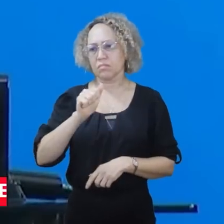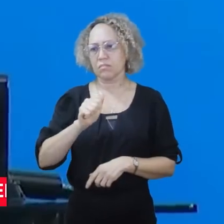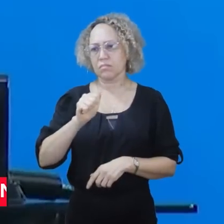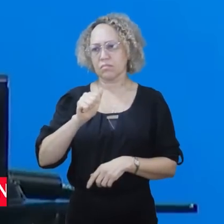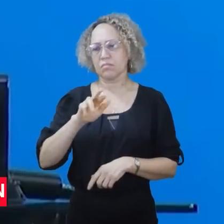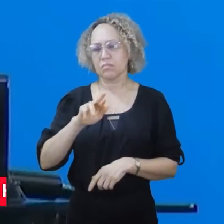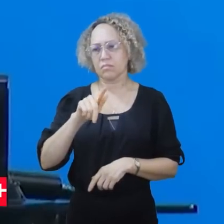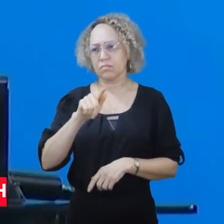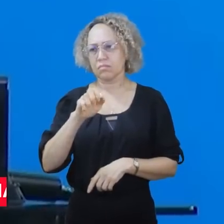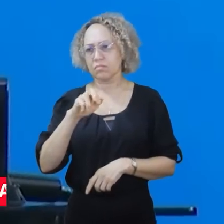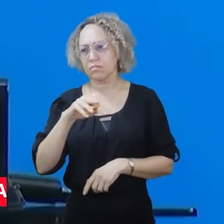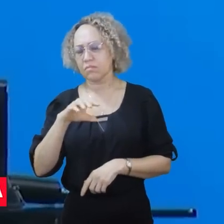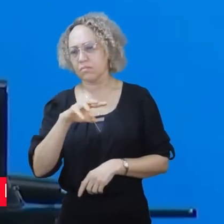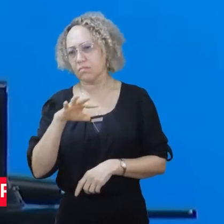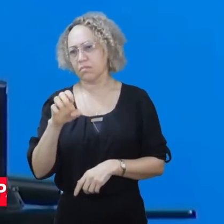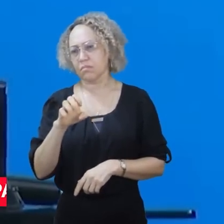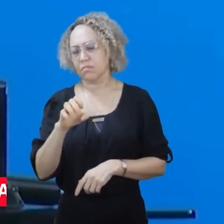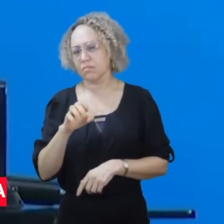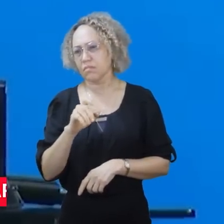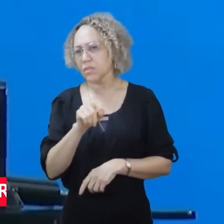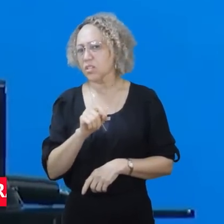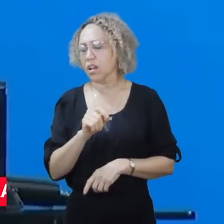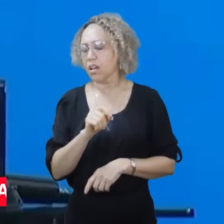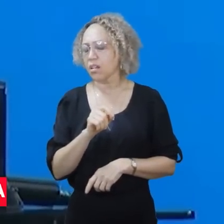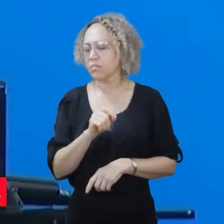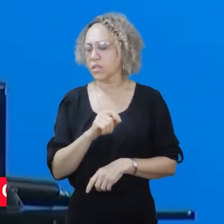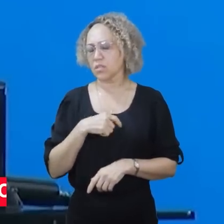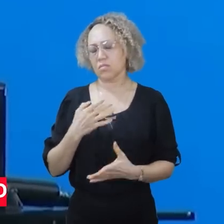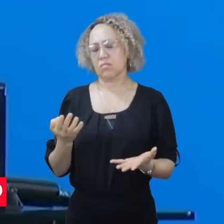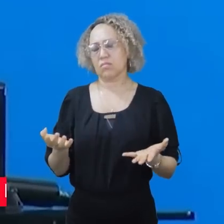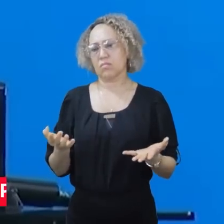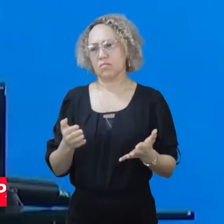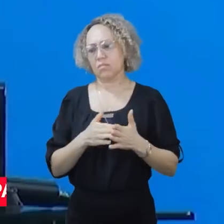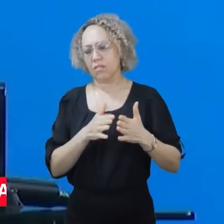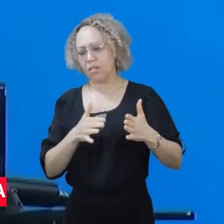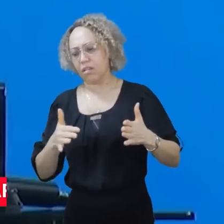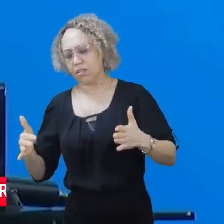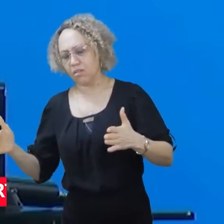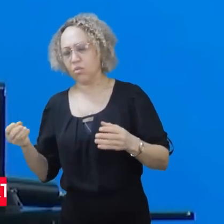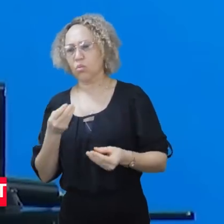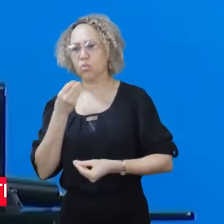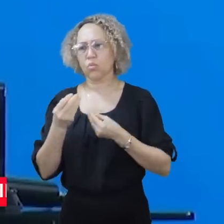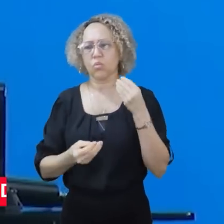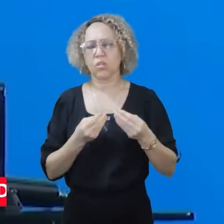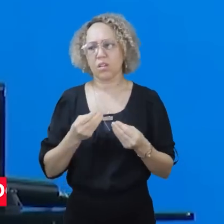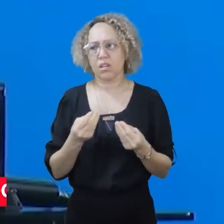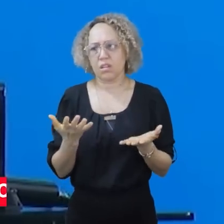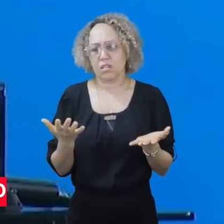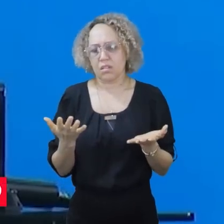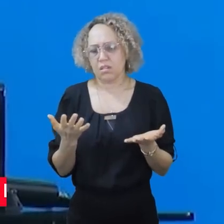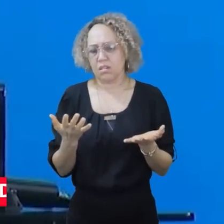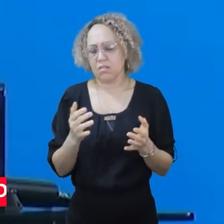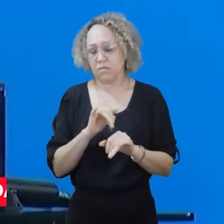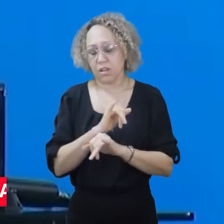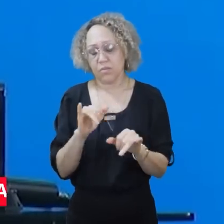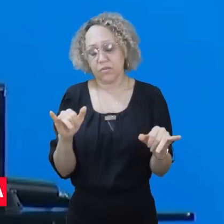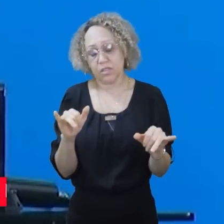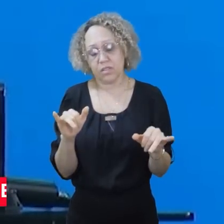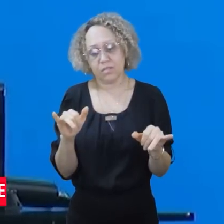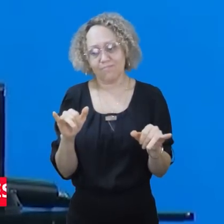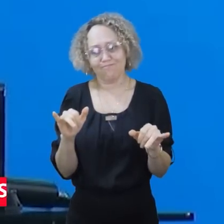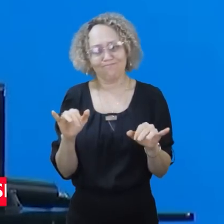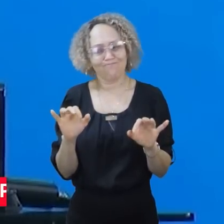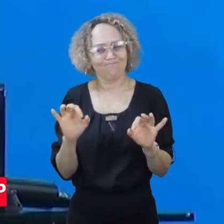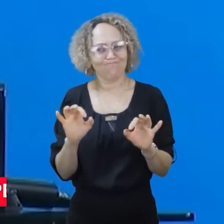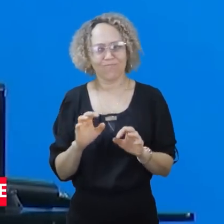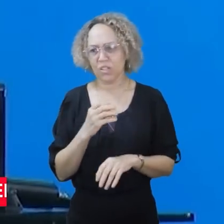no mundo. Eu tenho em dizer para vocês que pode não dar certo. E